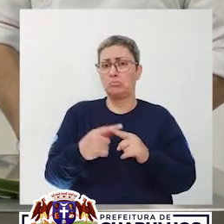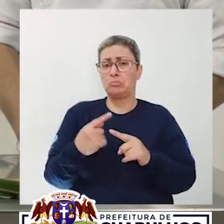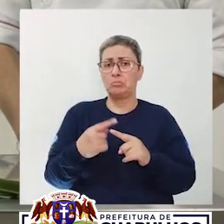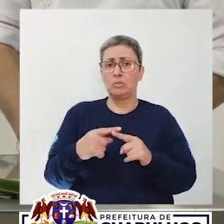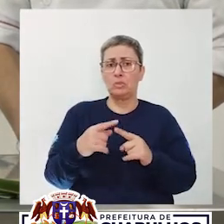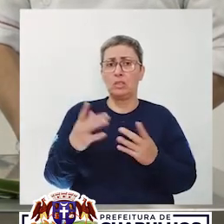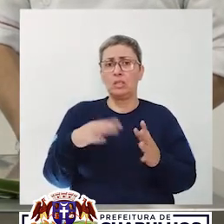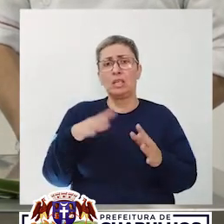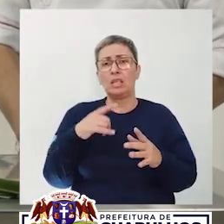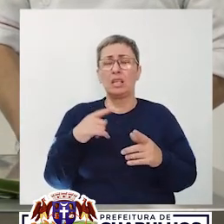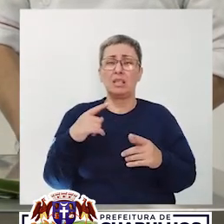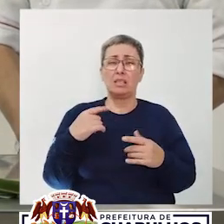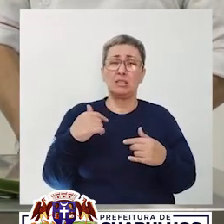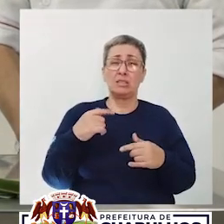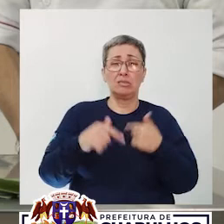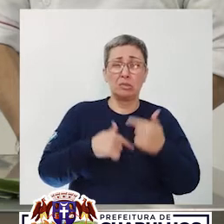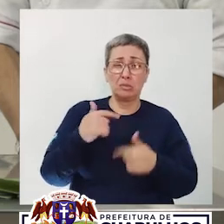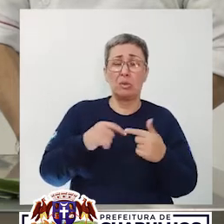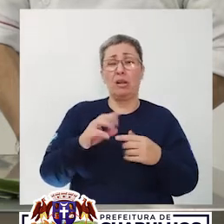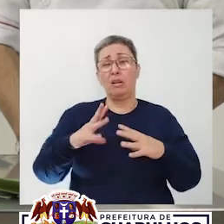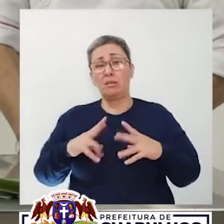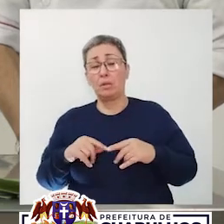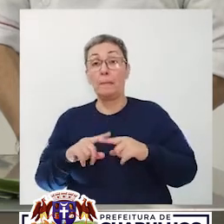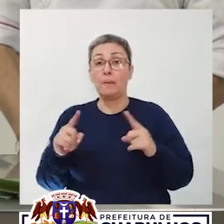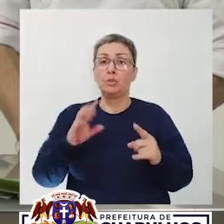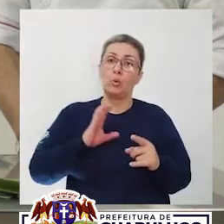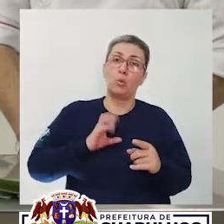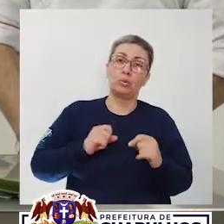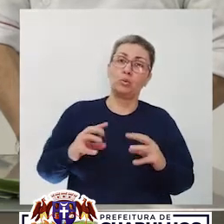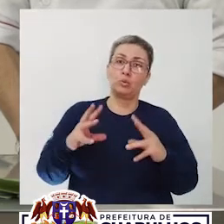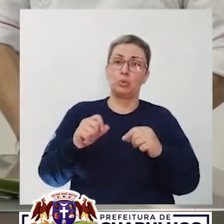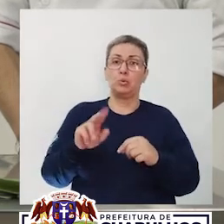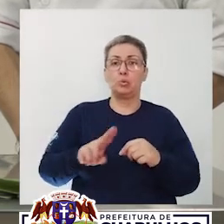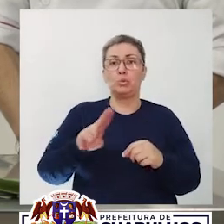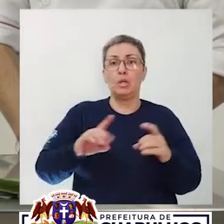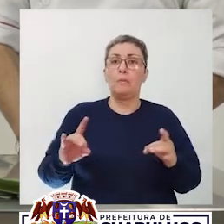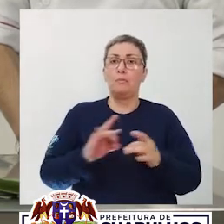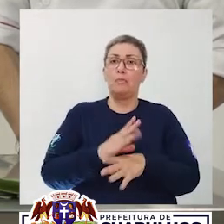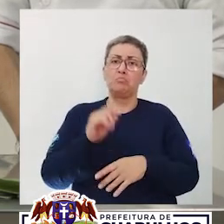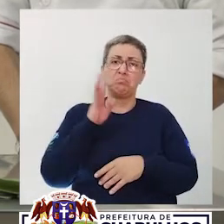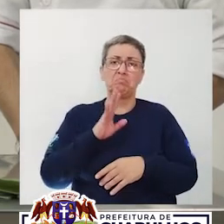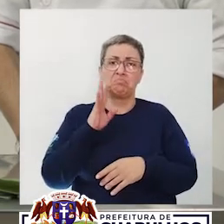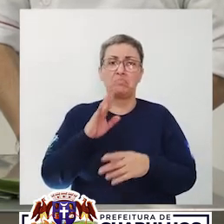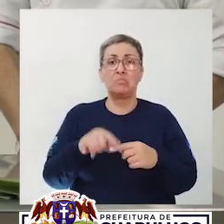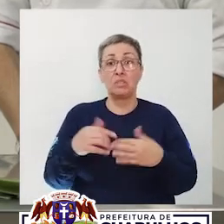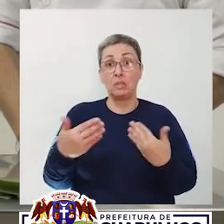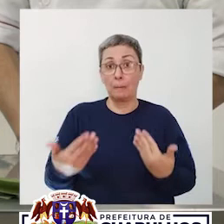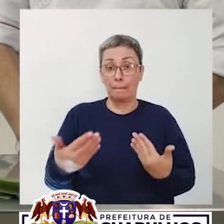dele, porque dá trabalho também, né, de limpar tudo, mas eu gosto de usar tudo, ele fica bem